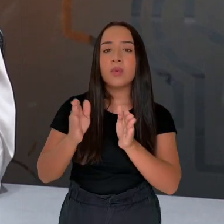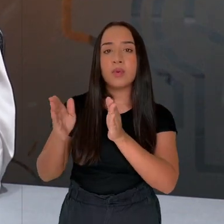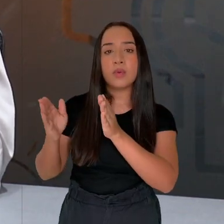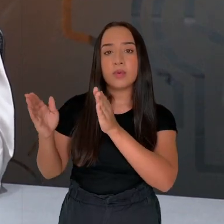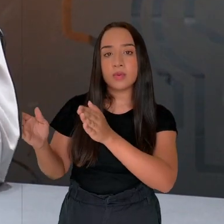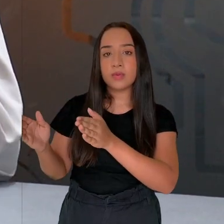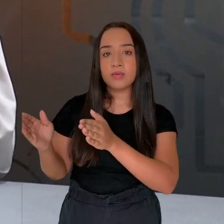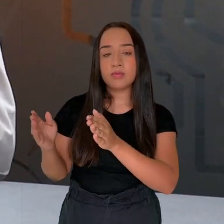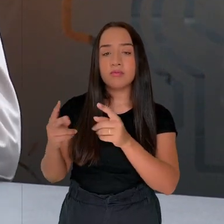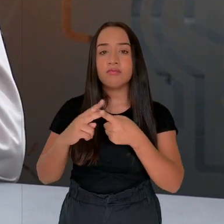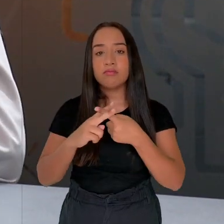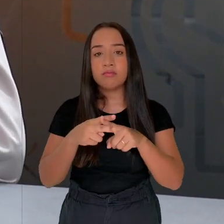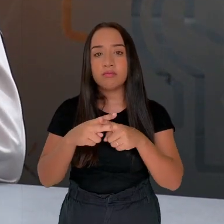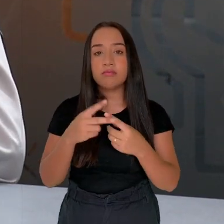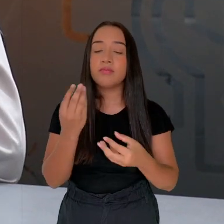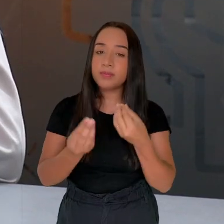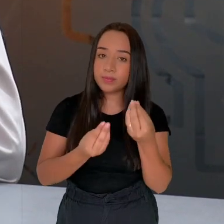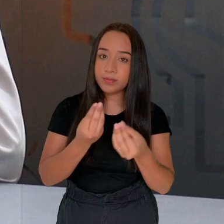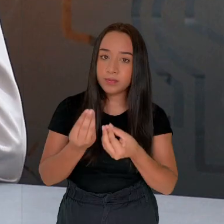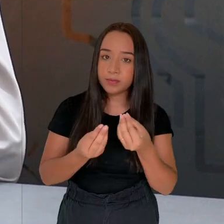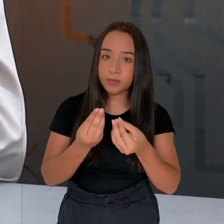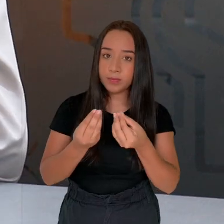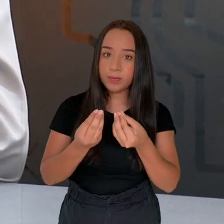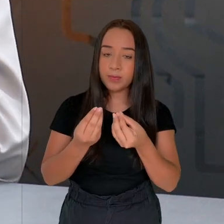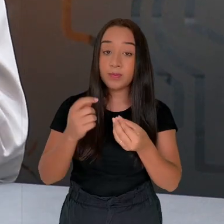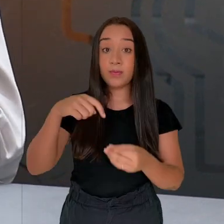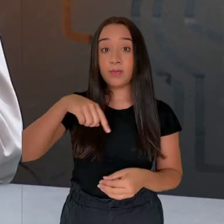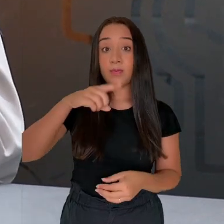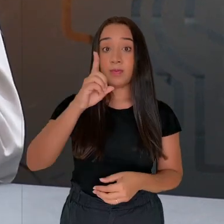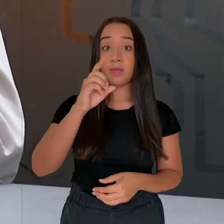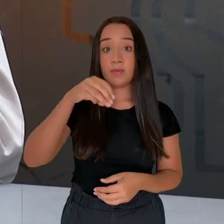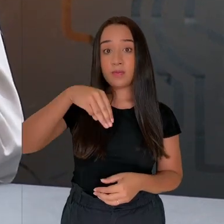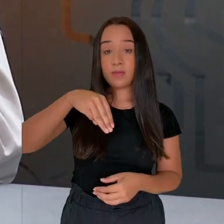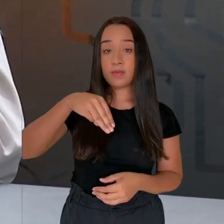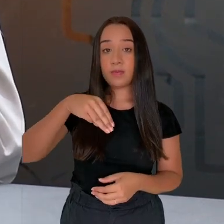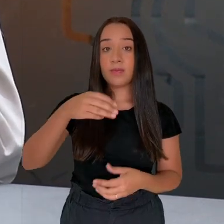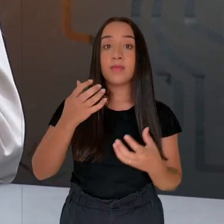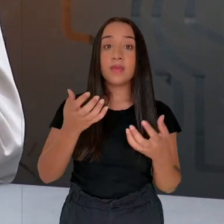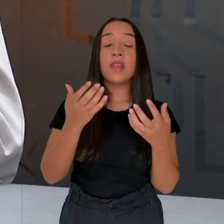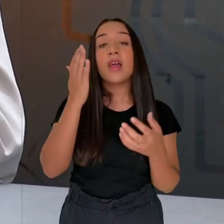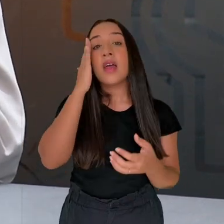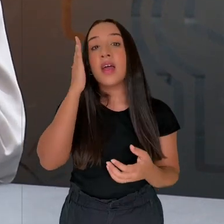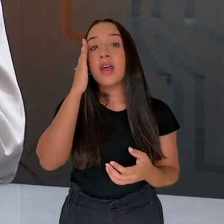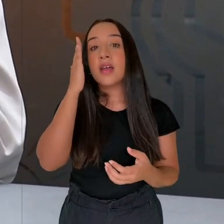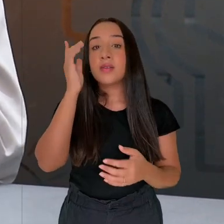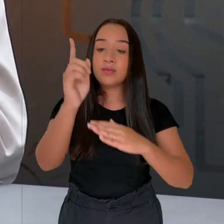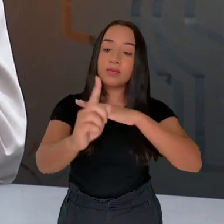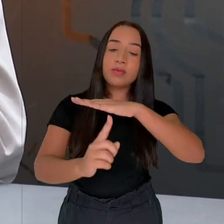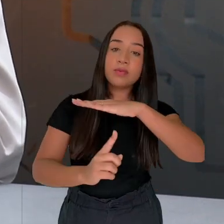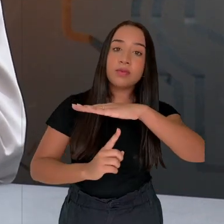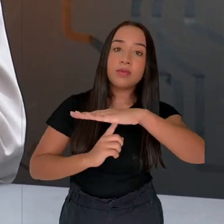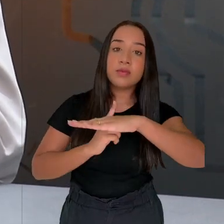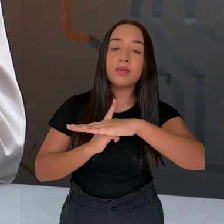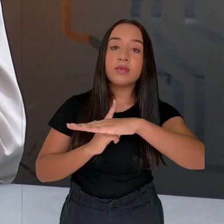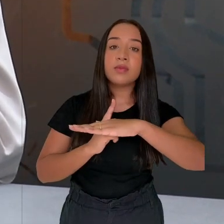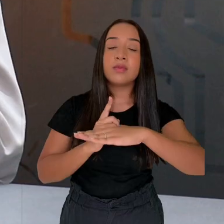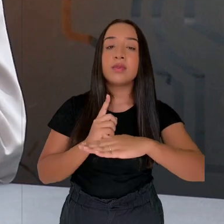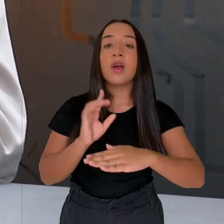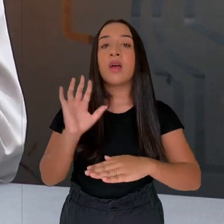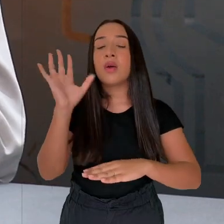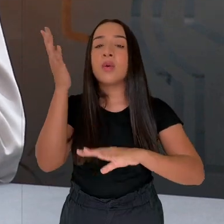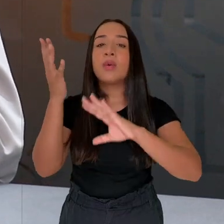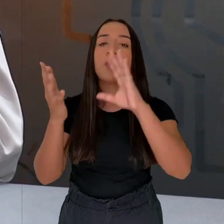está acontecendo, não só no equipamento, naquele alarme apresentado, mas também na raiz do problema,